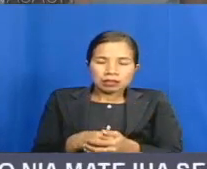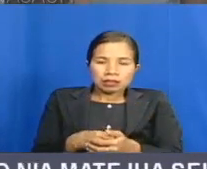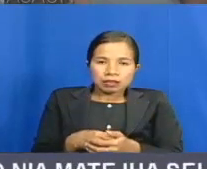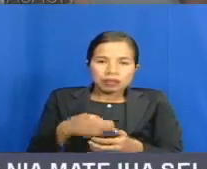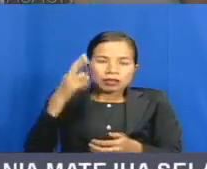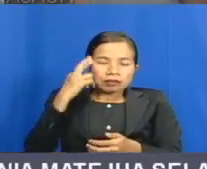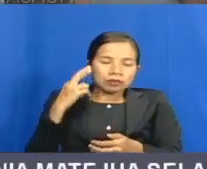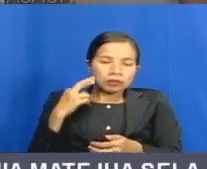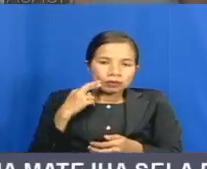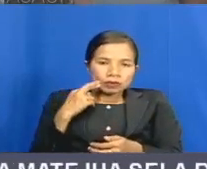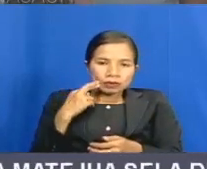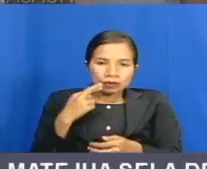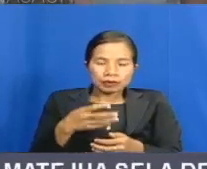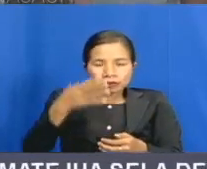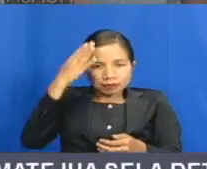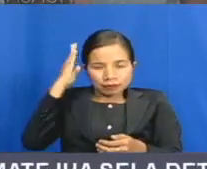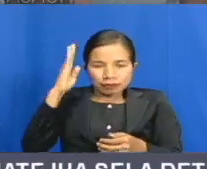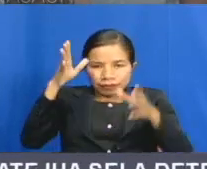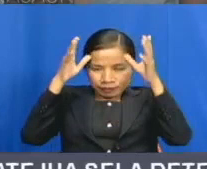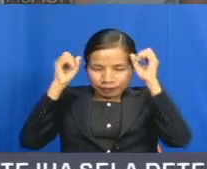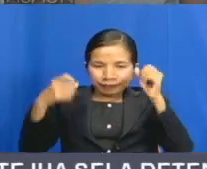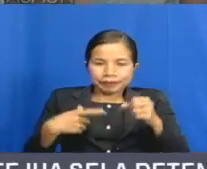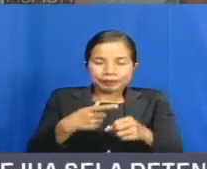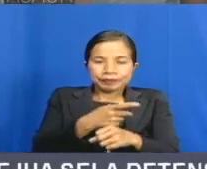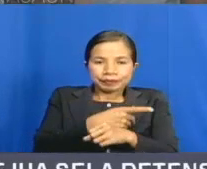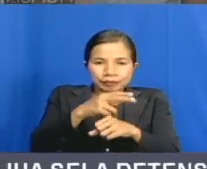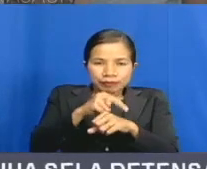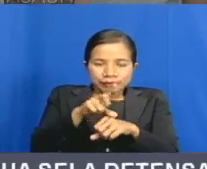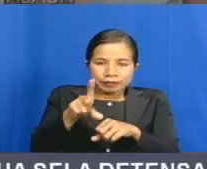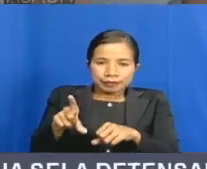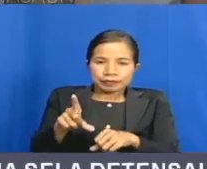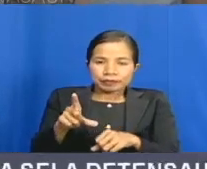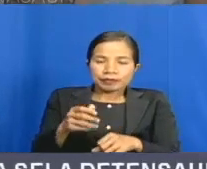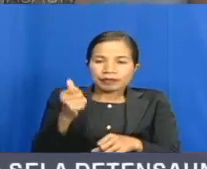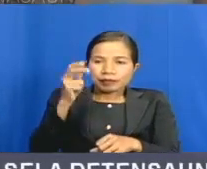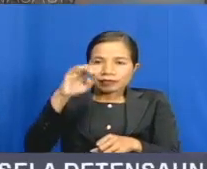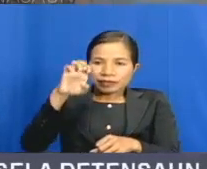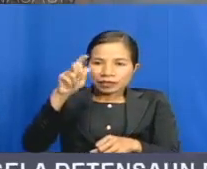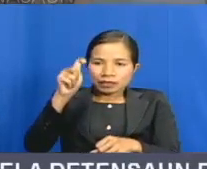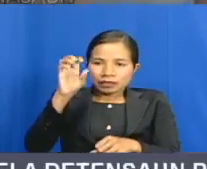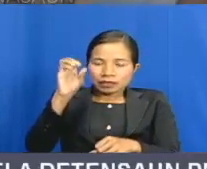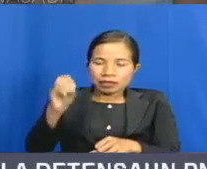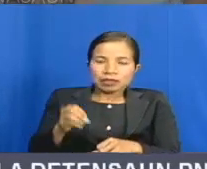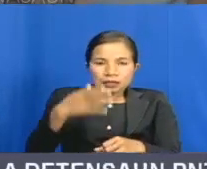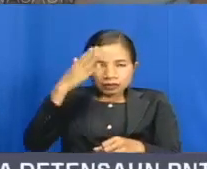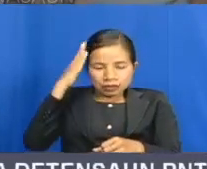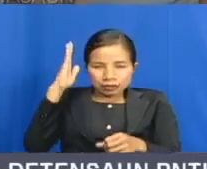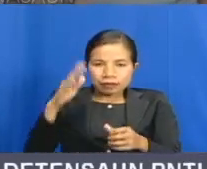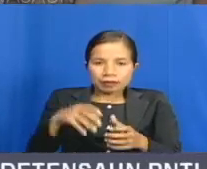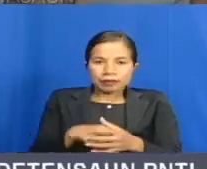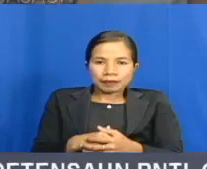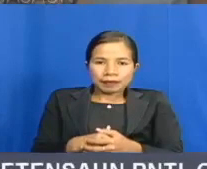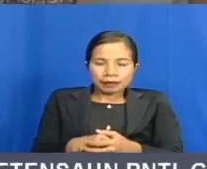Ramos Horta, sua excelência presidente do Parlamento Nacional, senhor Aniceto Guterres, sua excelência presidente